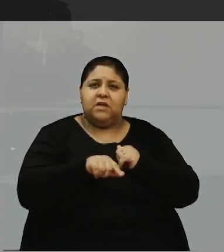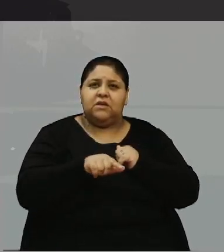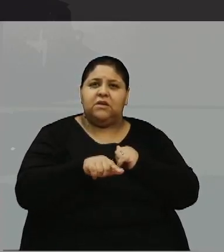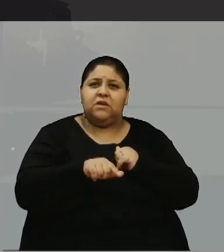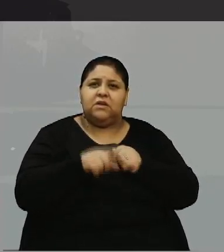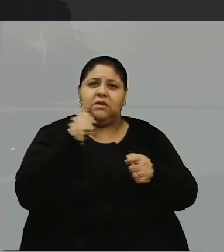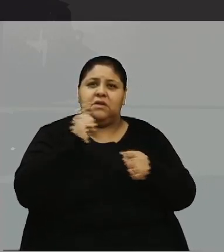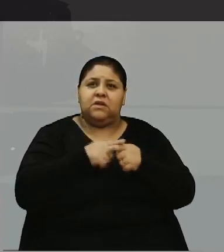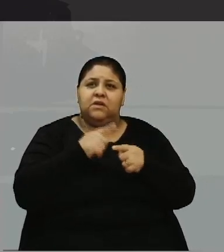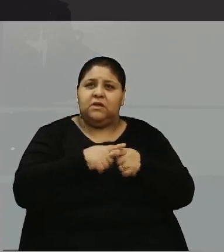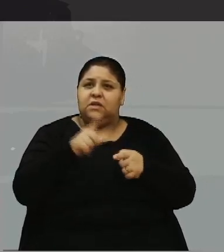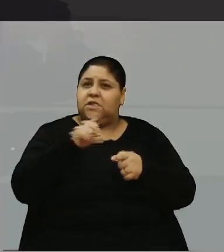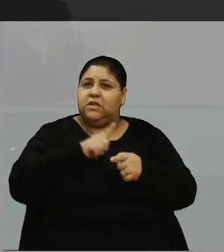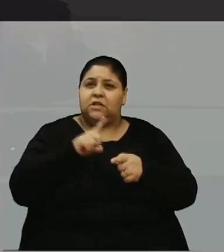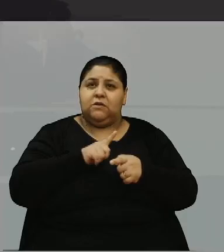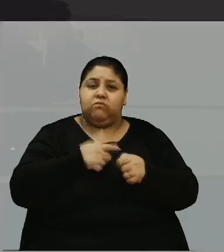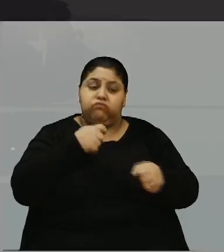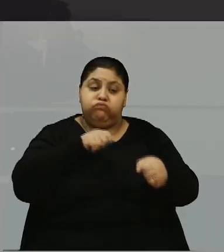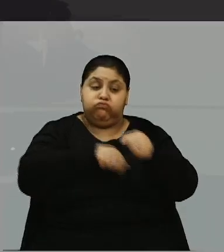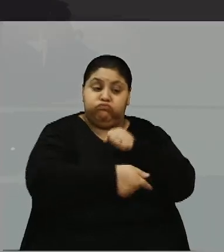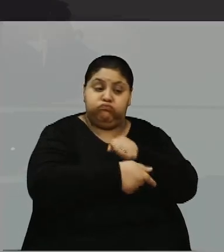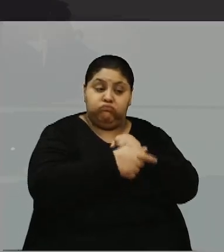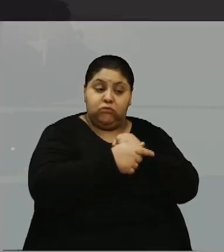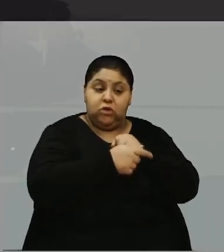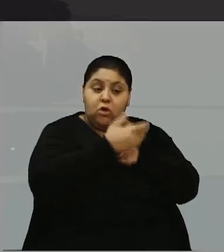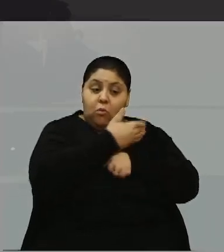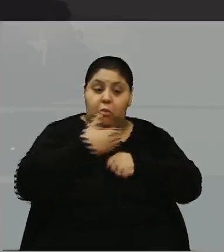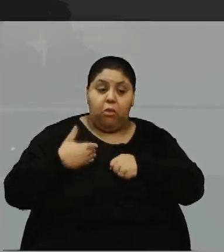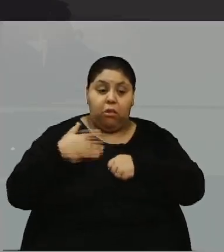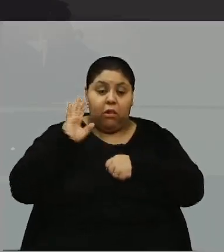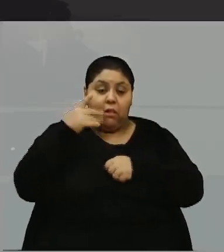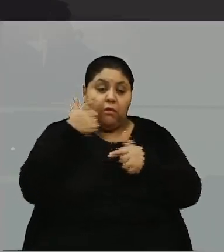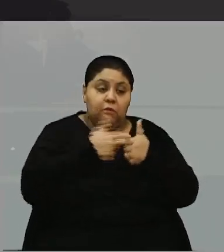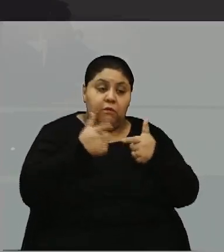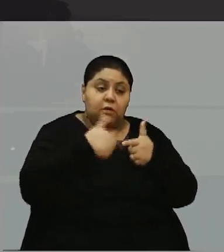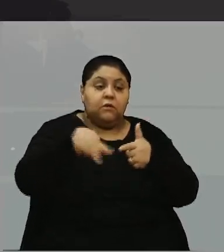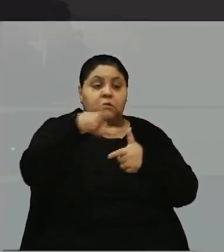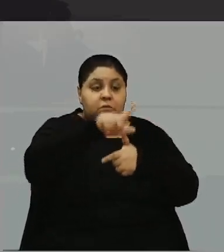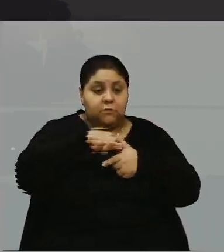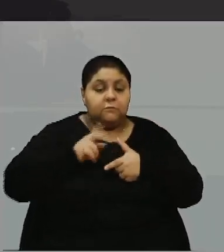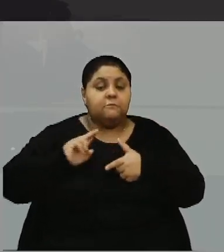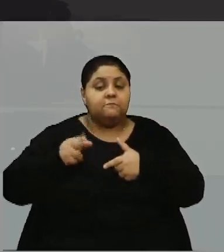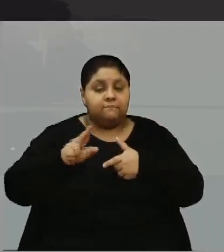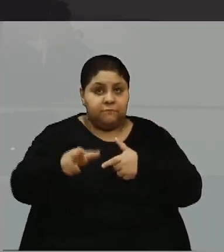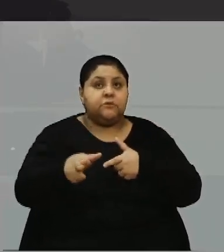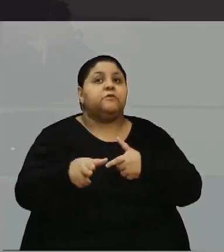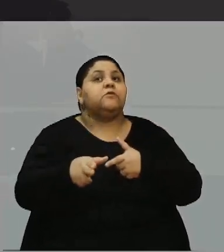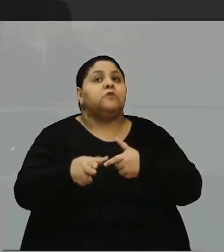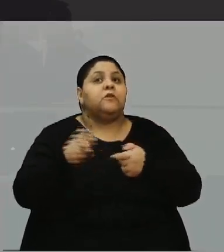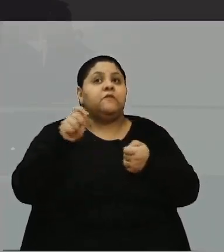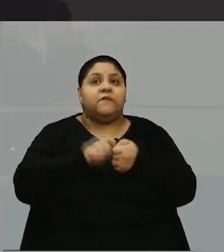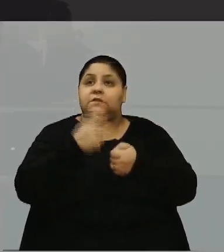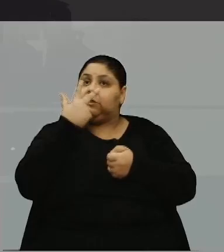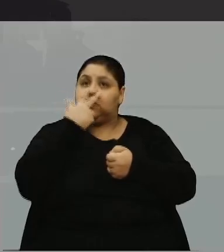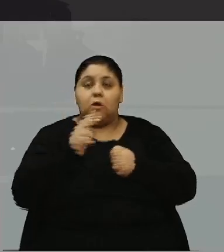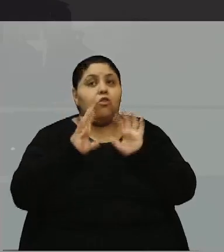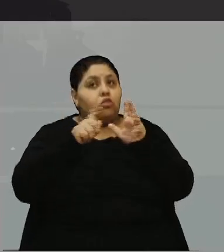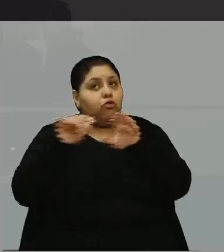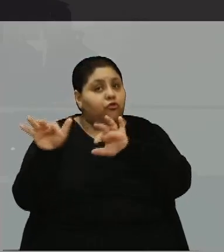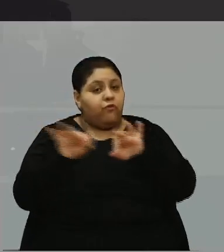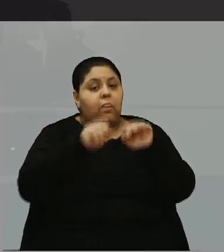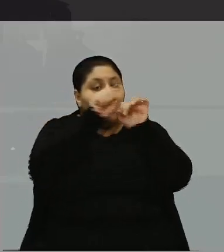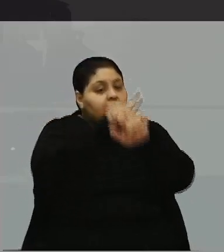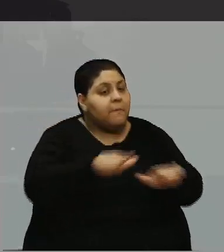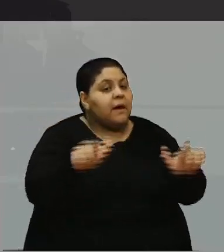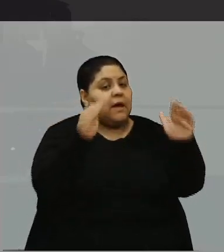porque enquanto não tiver o grande investimento público para resolver esse problema, a gente vai continuar enxugando gelo. Vai ser todo final de semana indo lá limpar a casa que